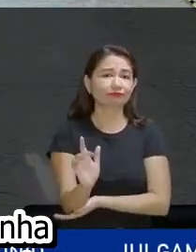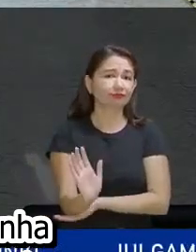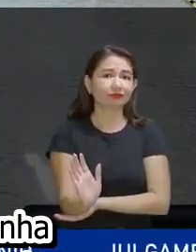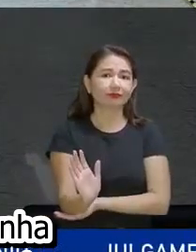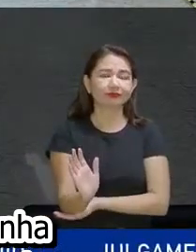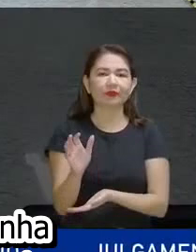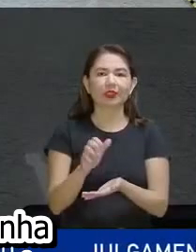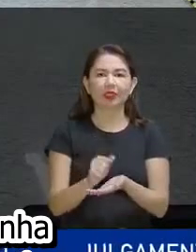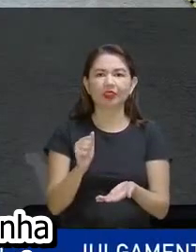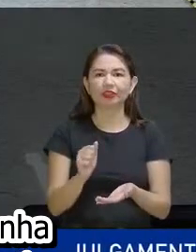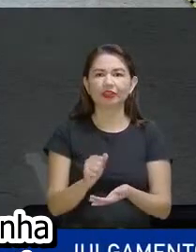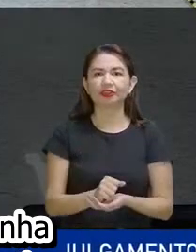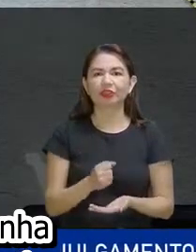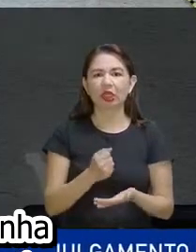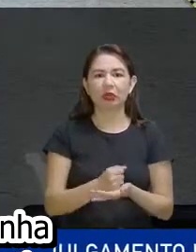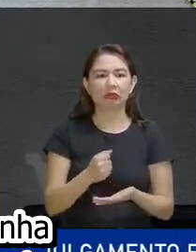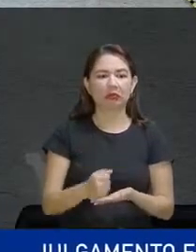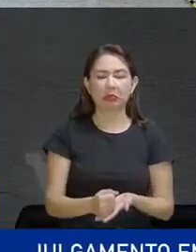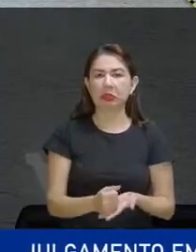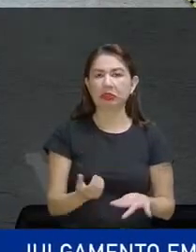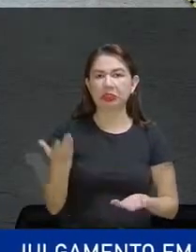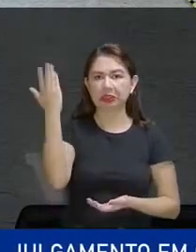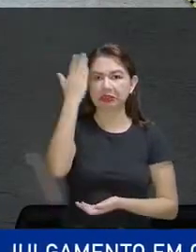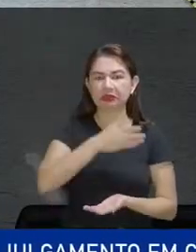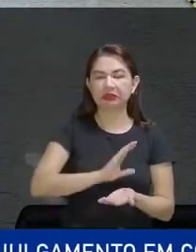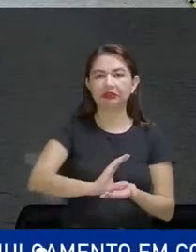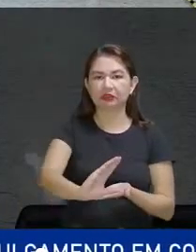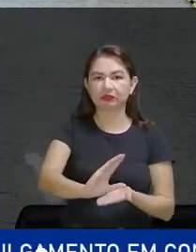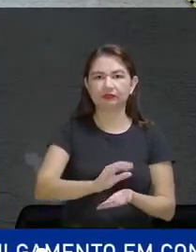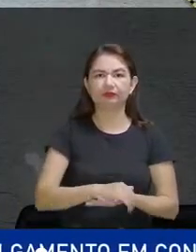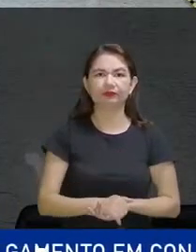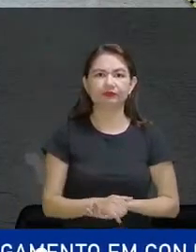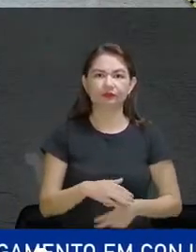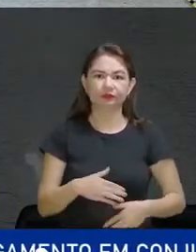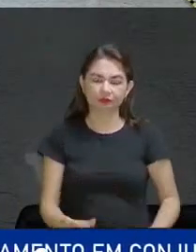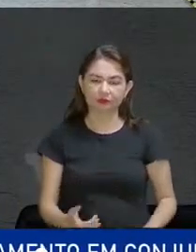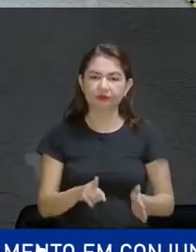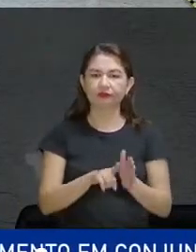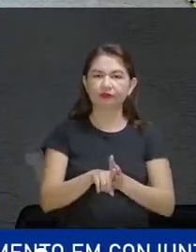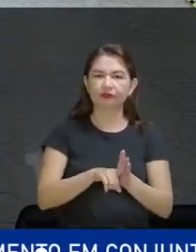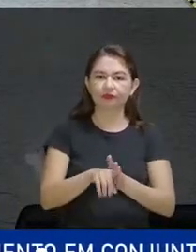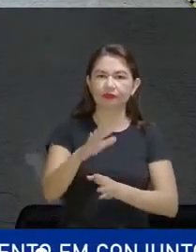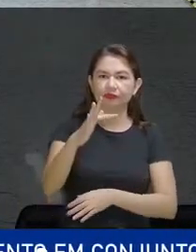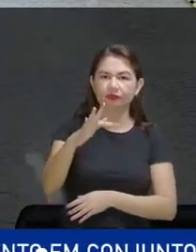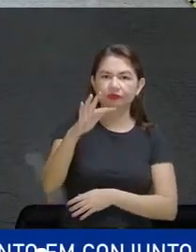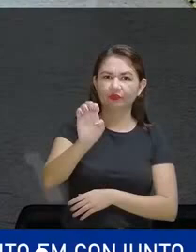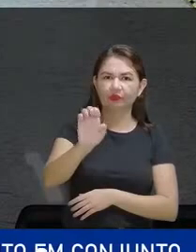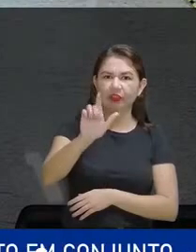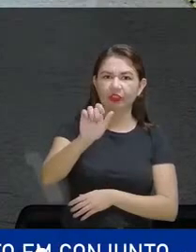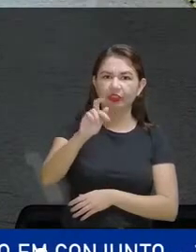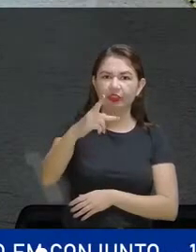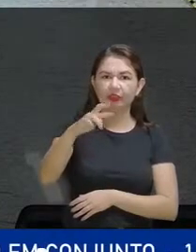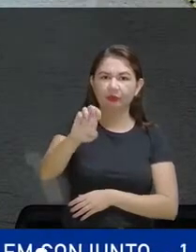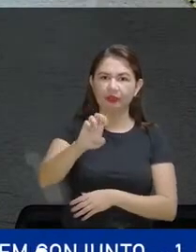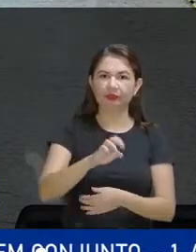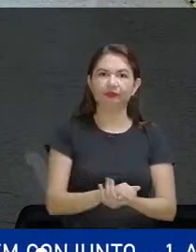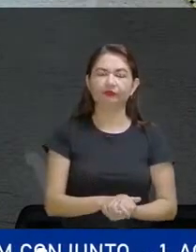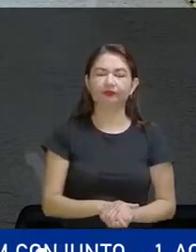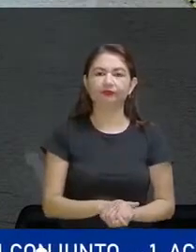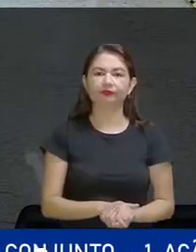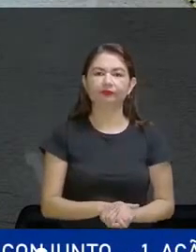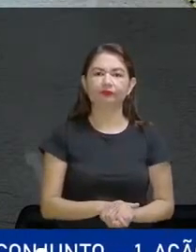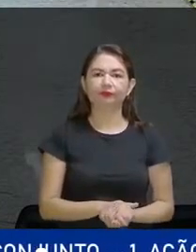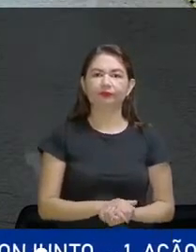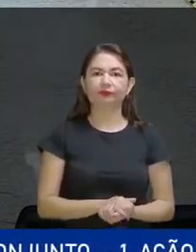devidamente registrado em sua prestação de contas. Em relação ao investigado Felipe Luan, como confirmado por ele